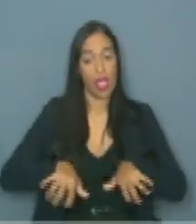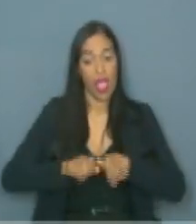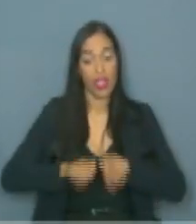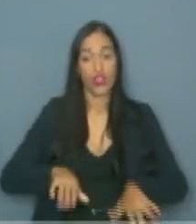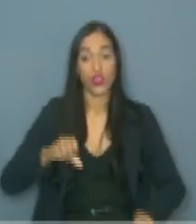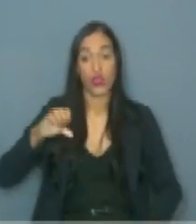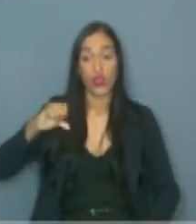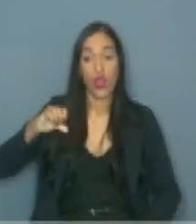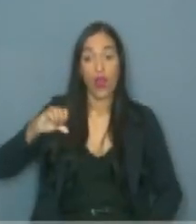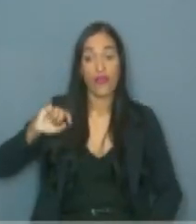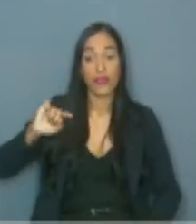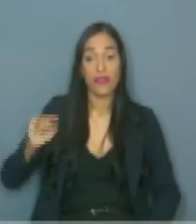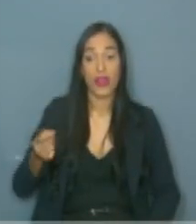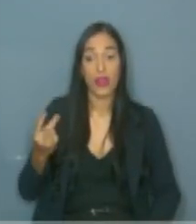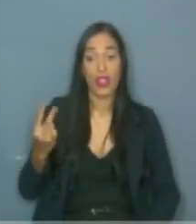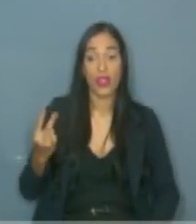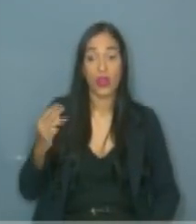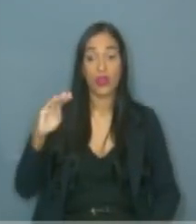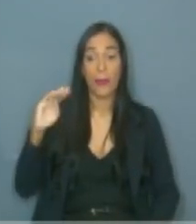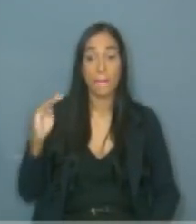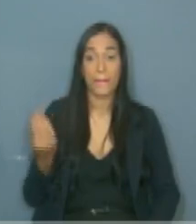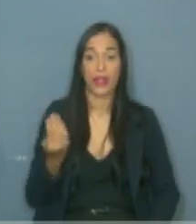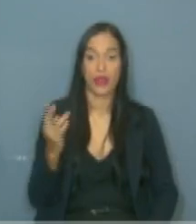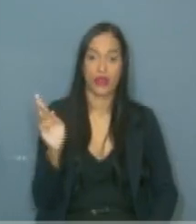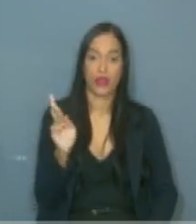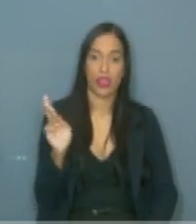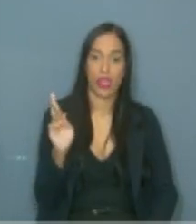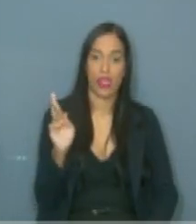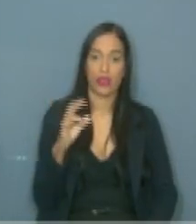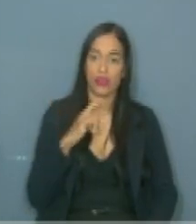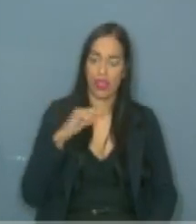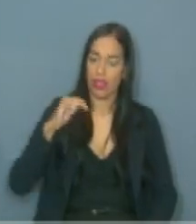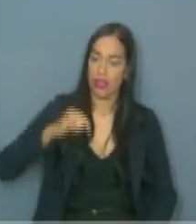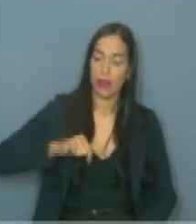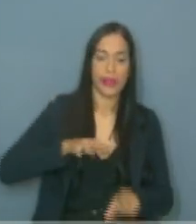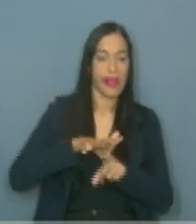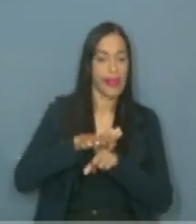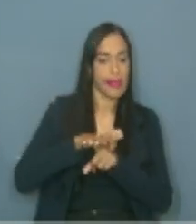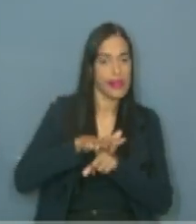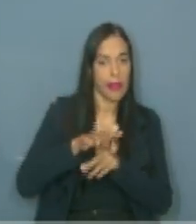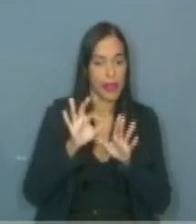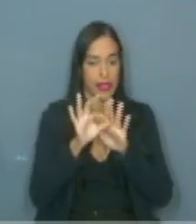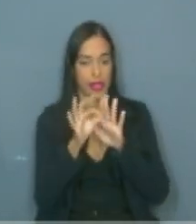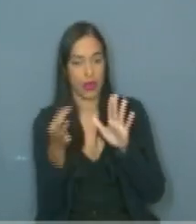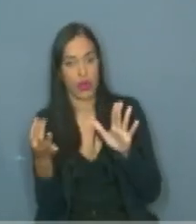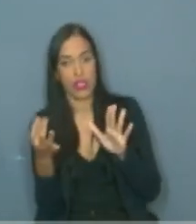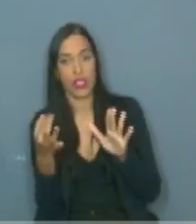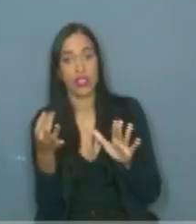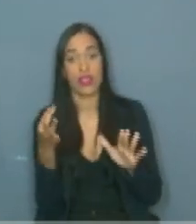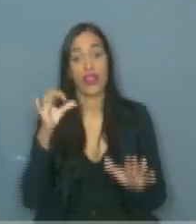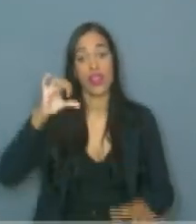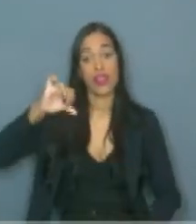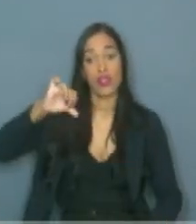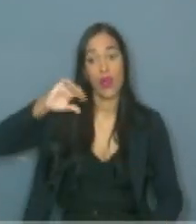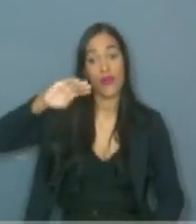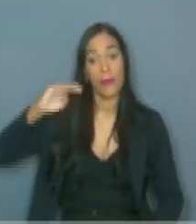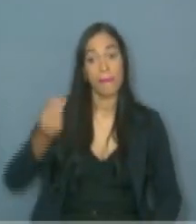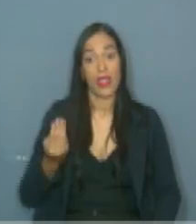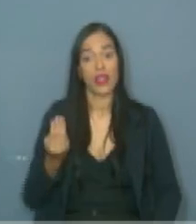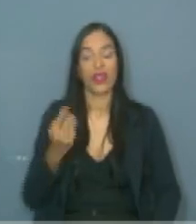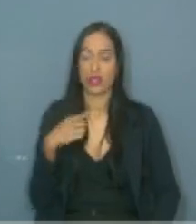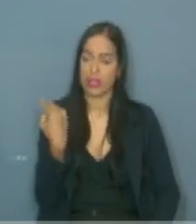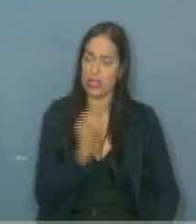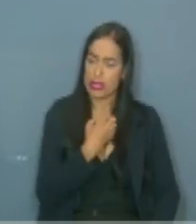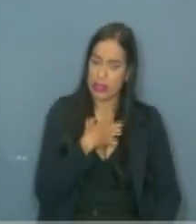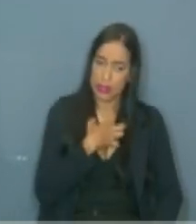bilhões de reais, 9,2 bilhões de reais. Temos nessa casa as emendas autorizativas que não chegam a 9 milhões e a gente se sente,